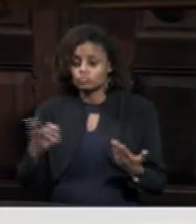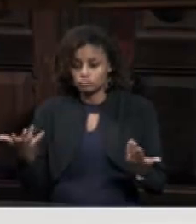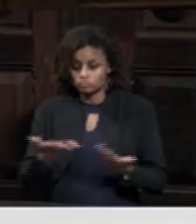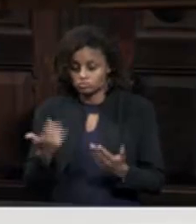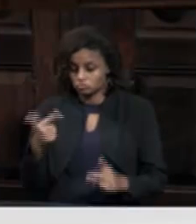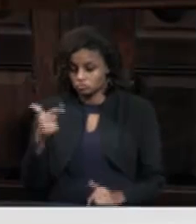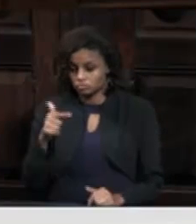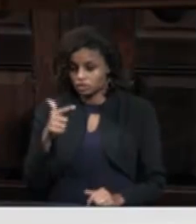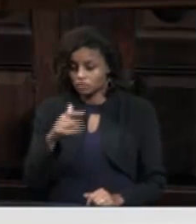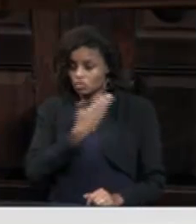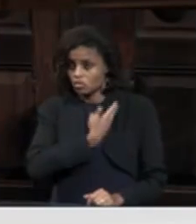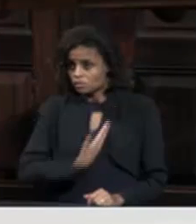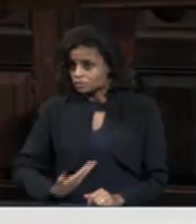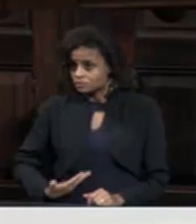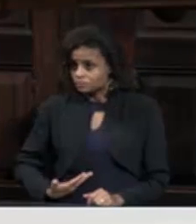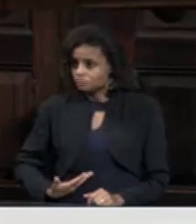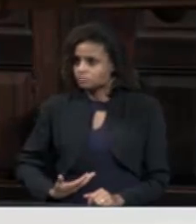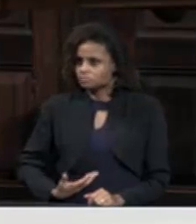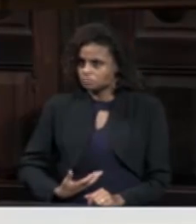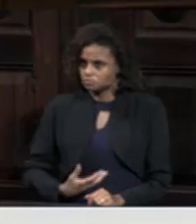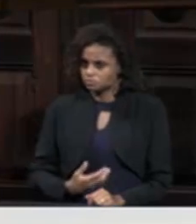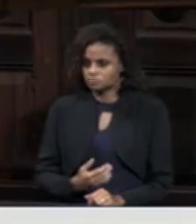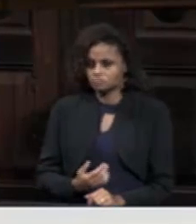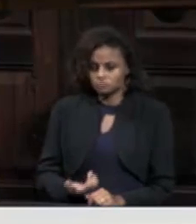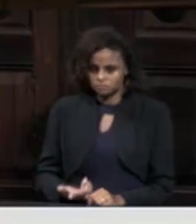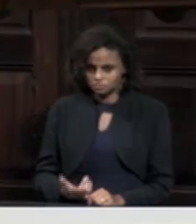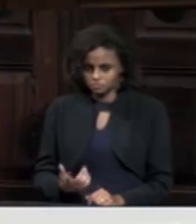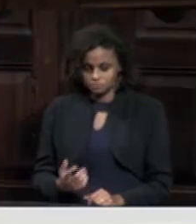governo federal capaz,